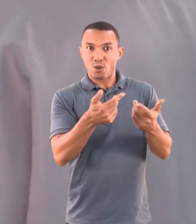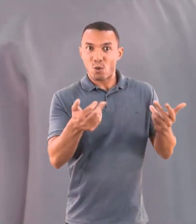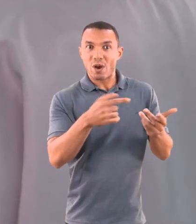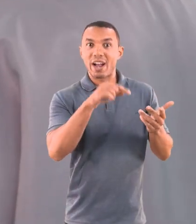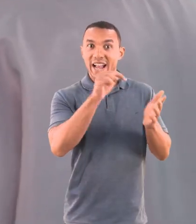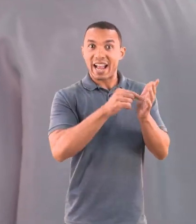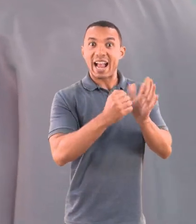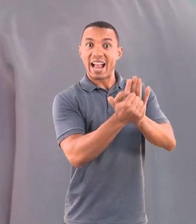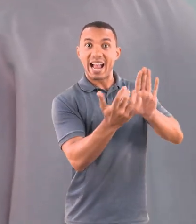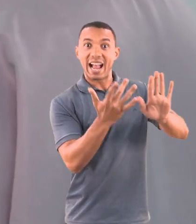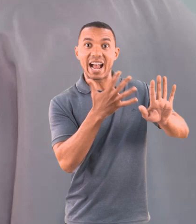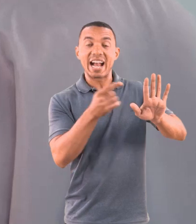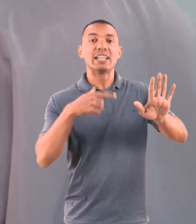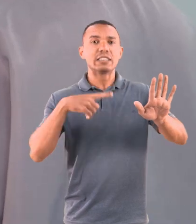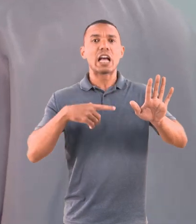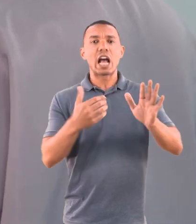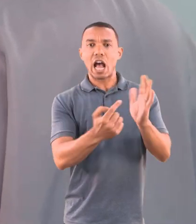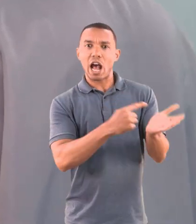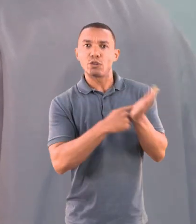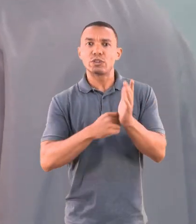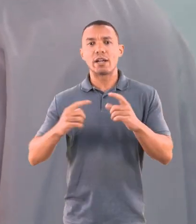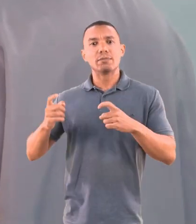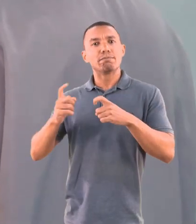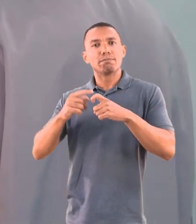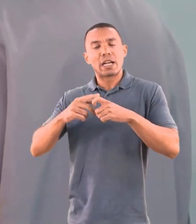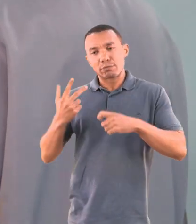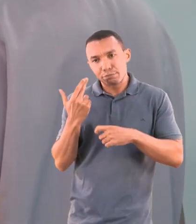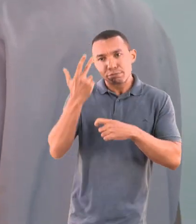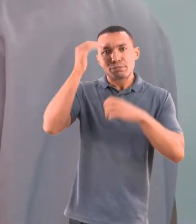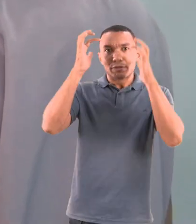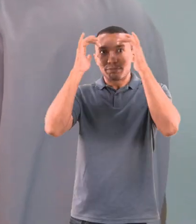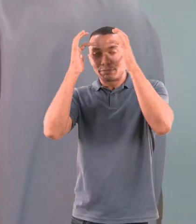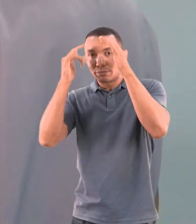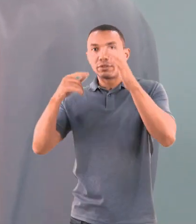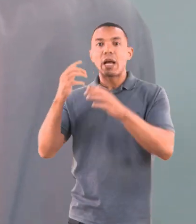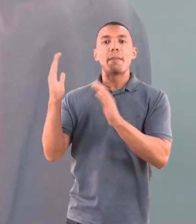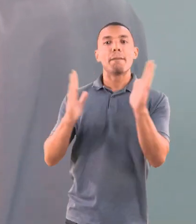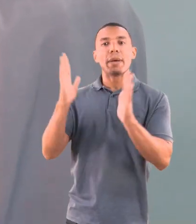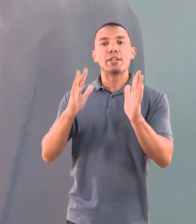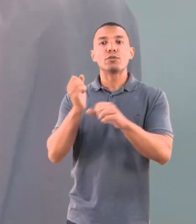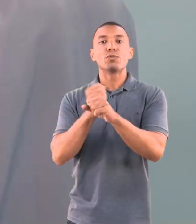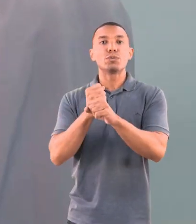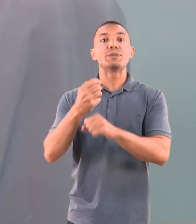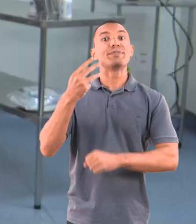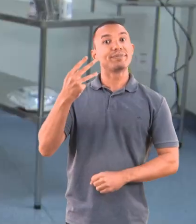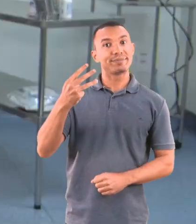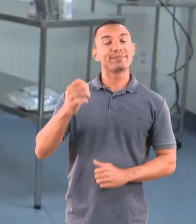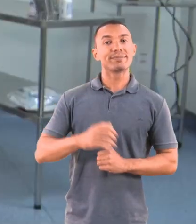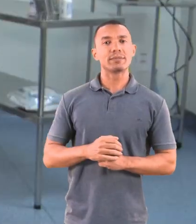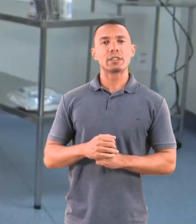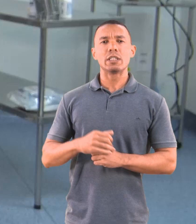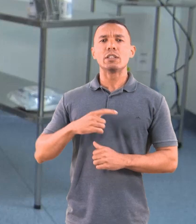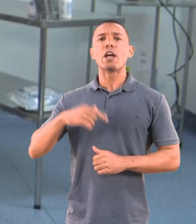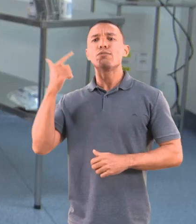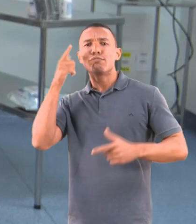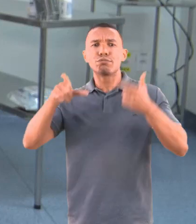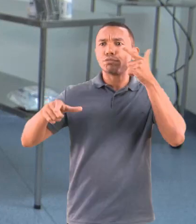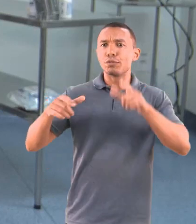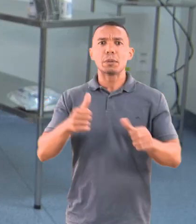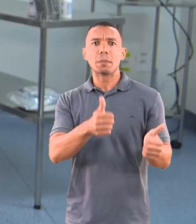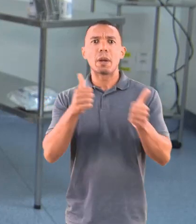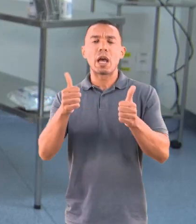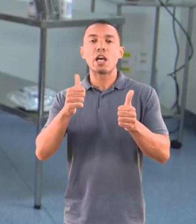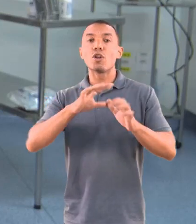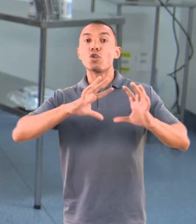solução inovadora tem sido utilizada para auxiliar neurocirurgias há cerca de 3 anos. Tivemos resultados bem